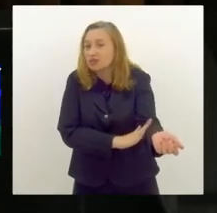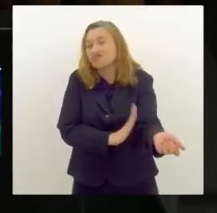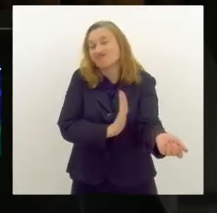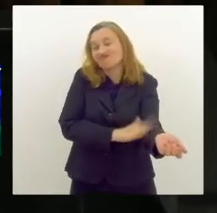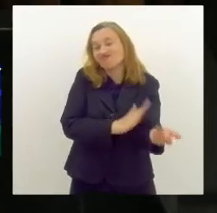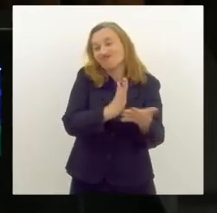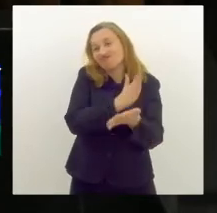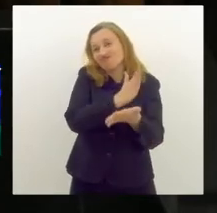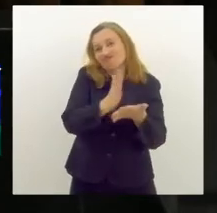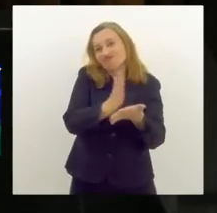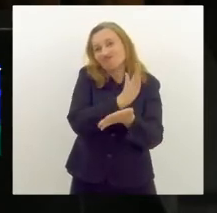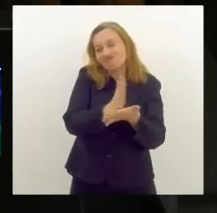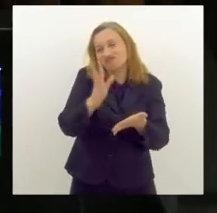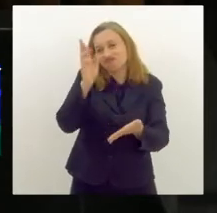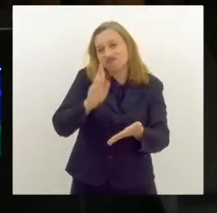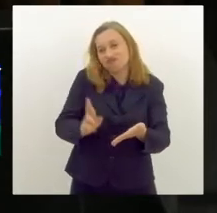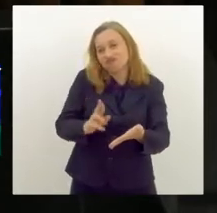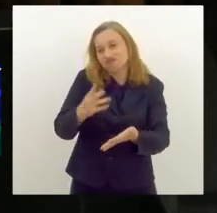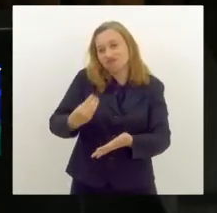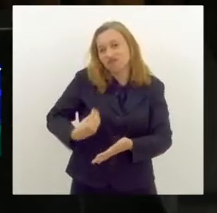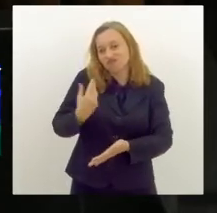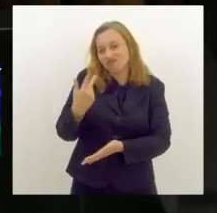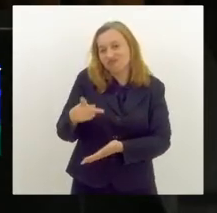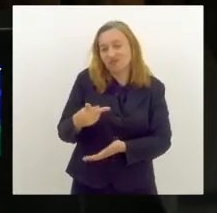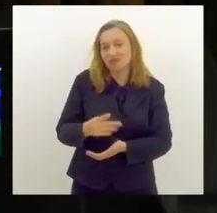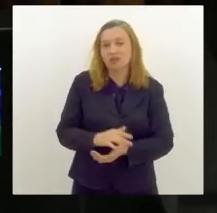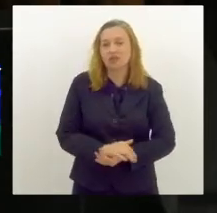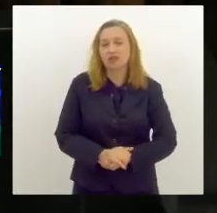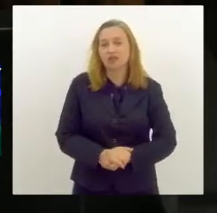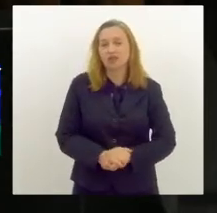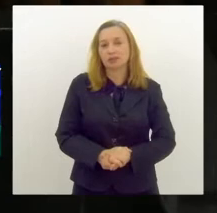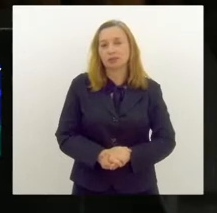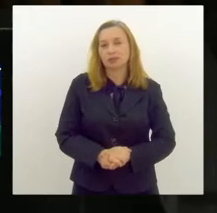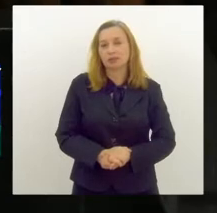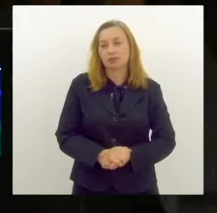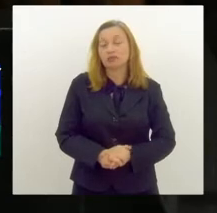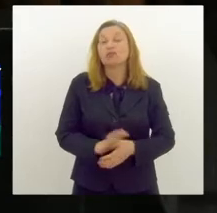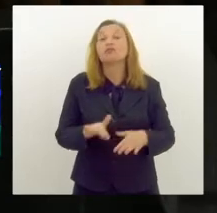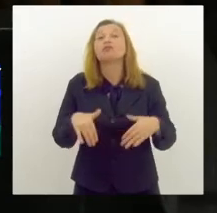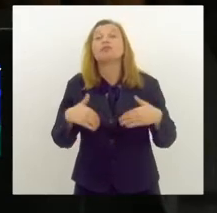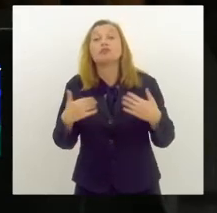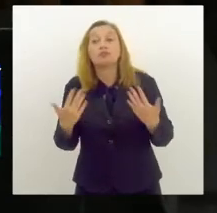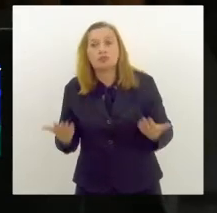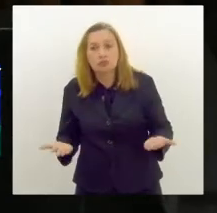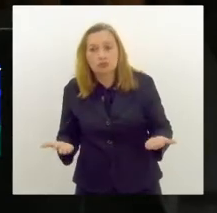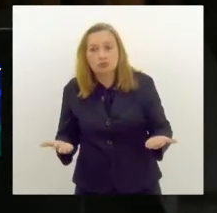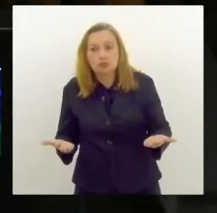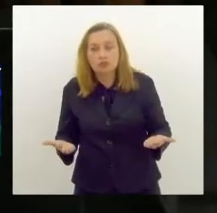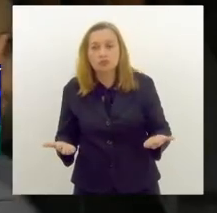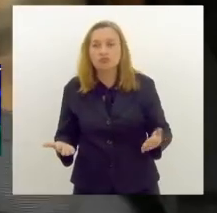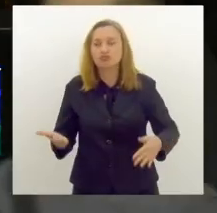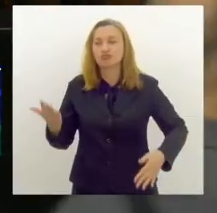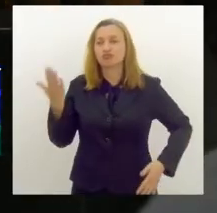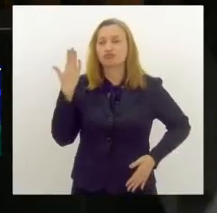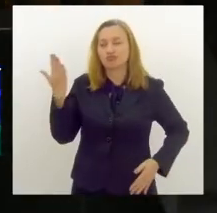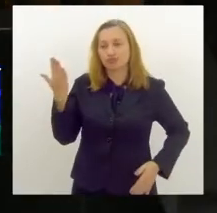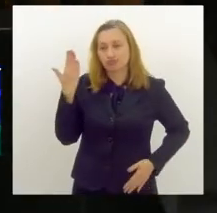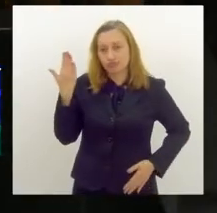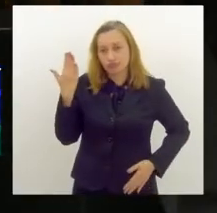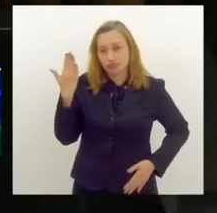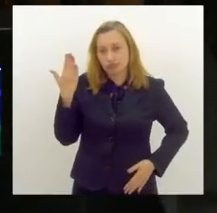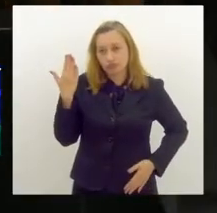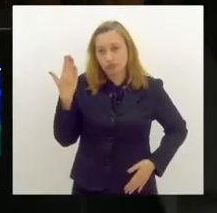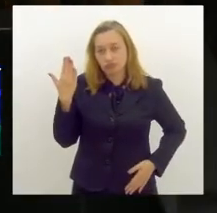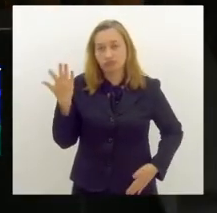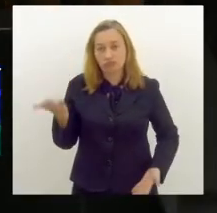às vezes, a razão da vida deles. E quando um bandido, um